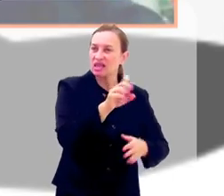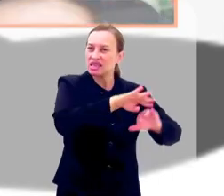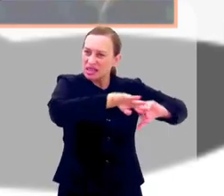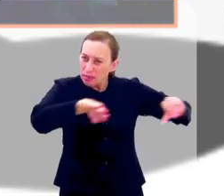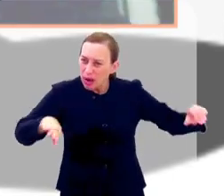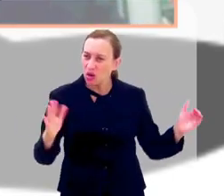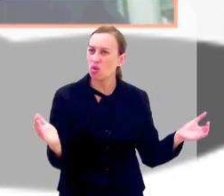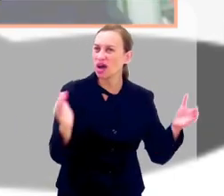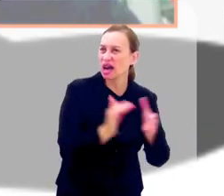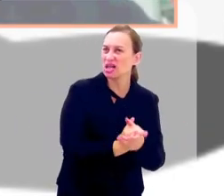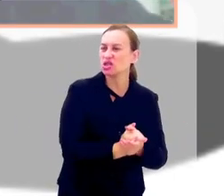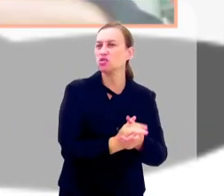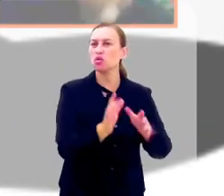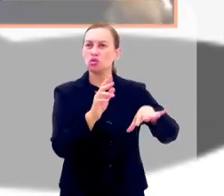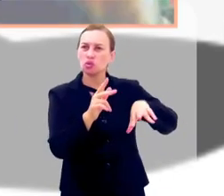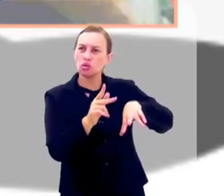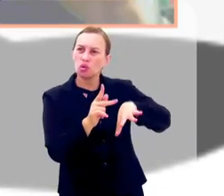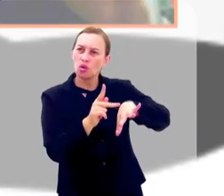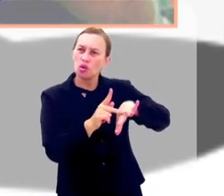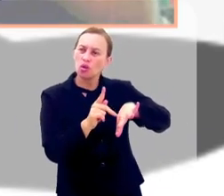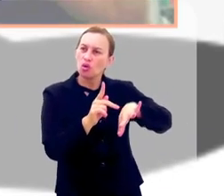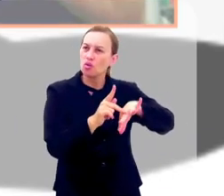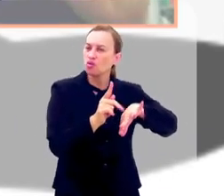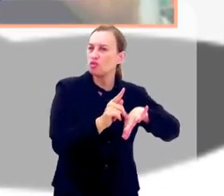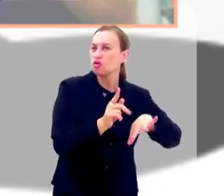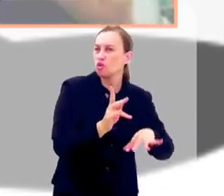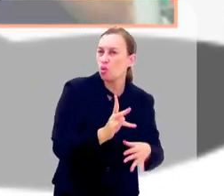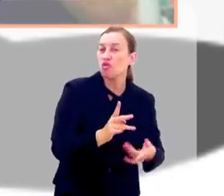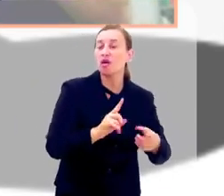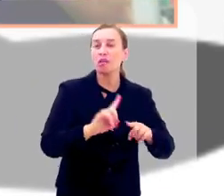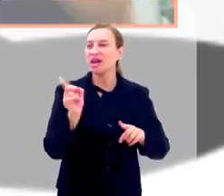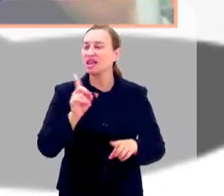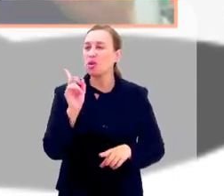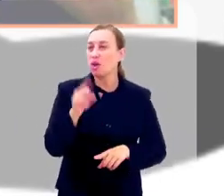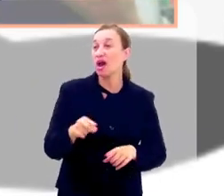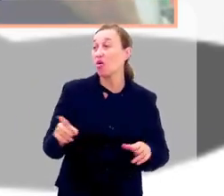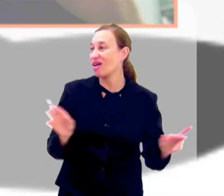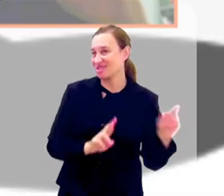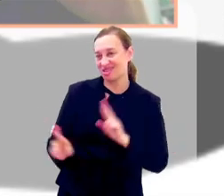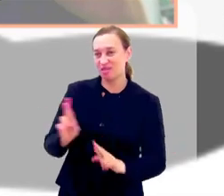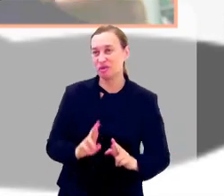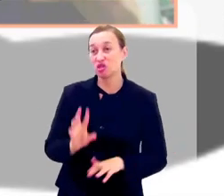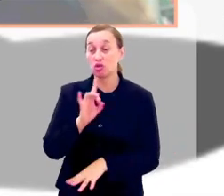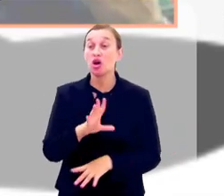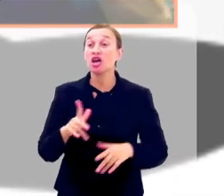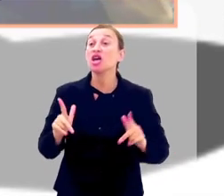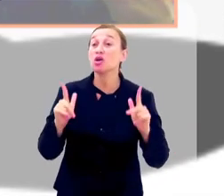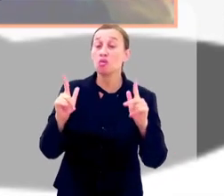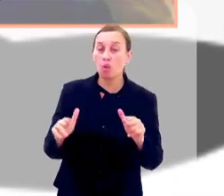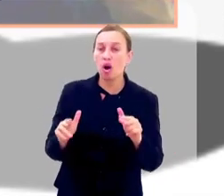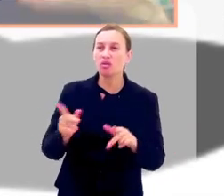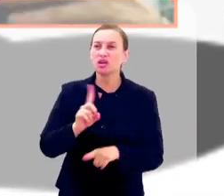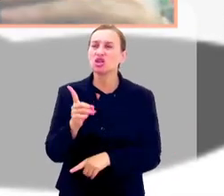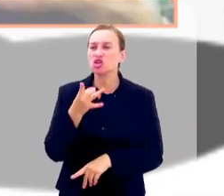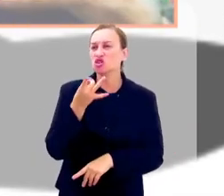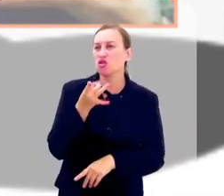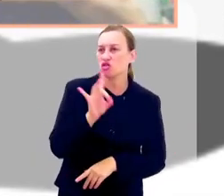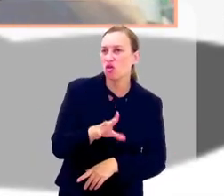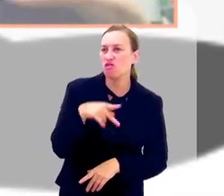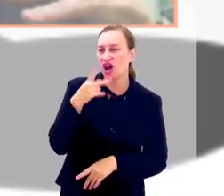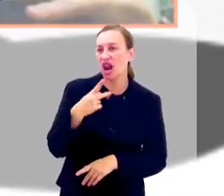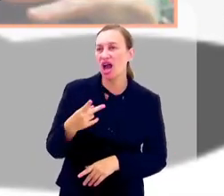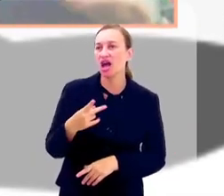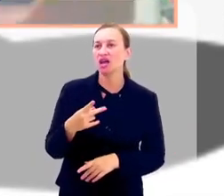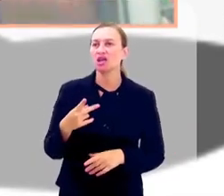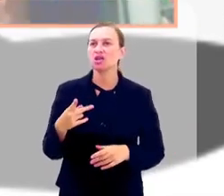viveu solteiro, nunca casou, ficou viúvo, mas não é este relacionamento apenas. Da mesma forma que não é